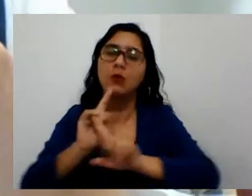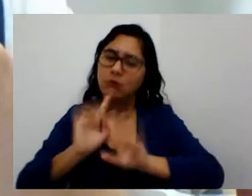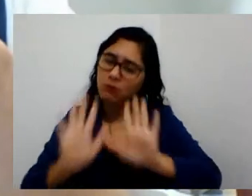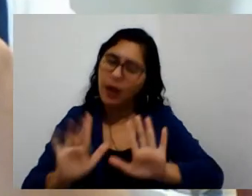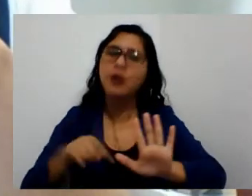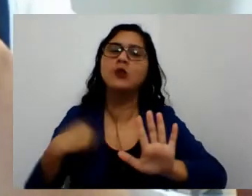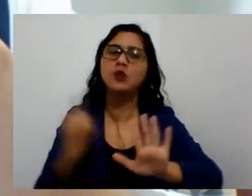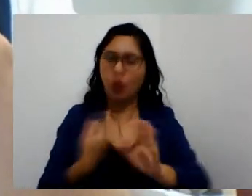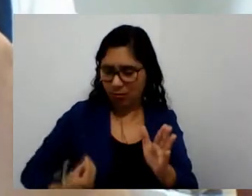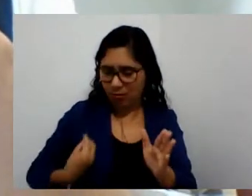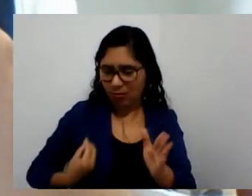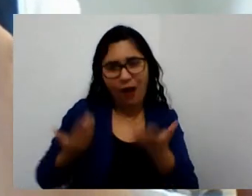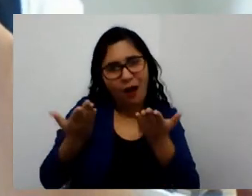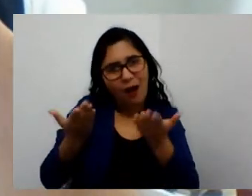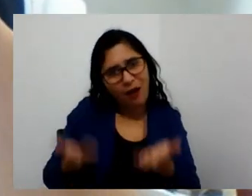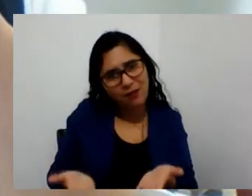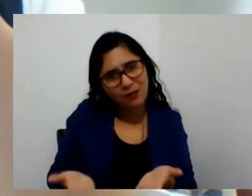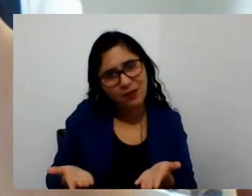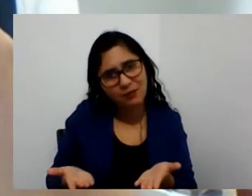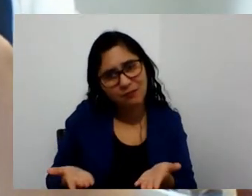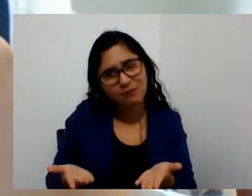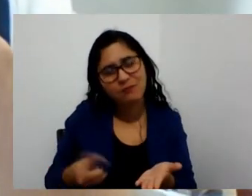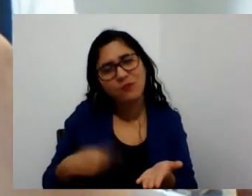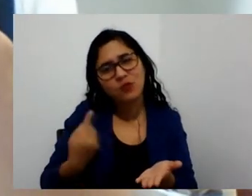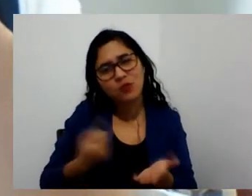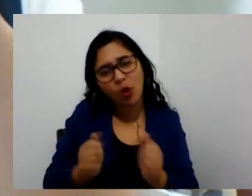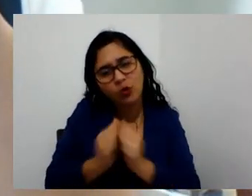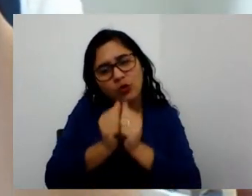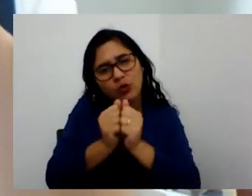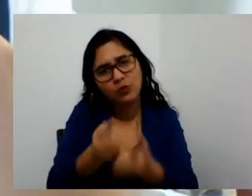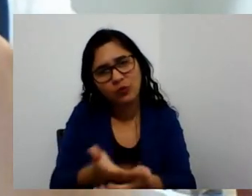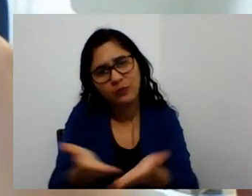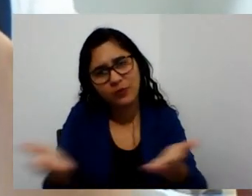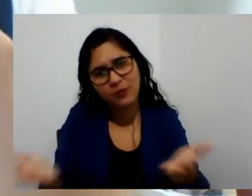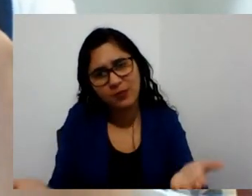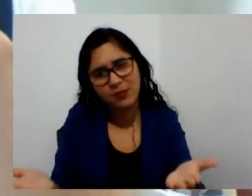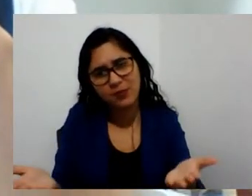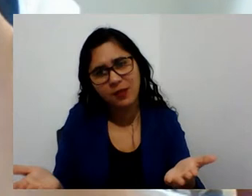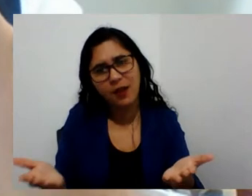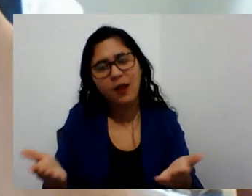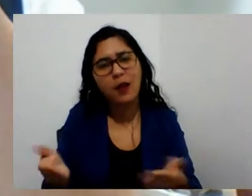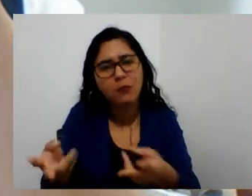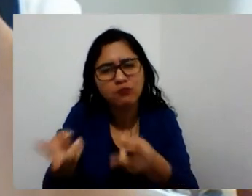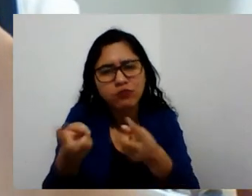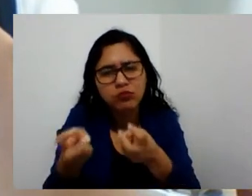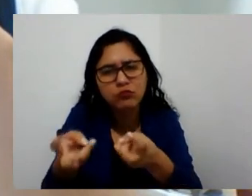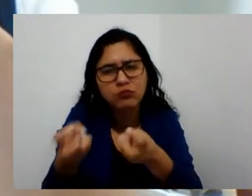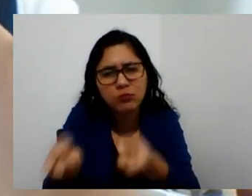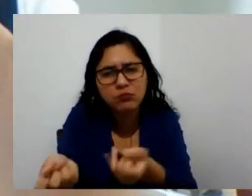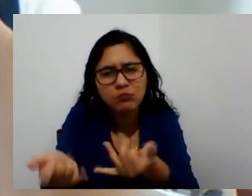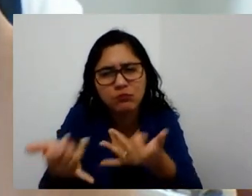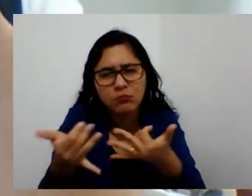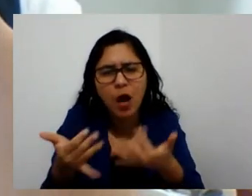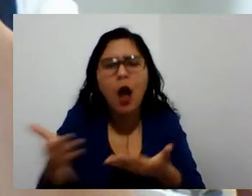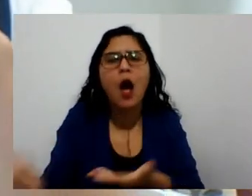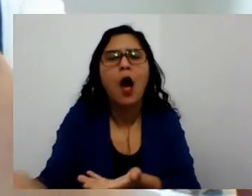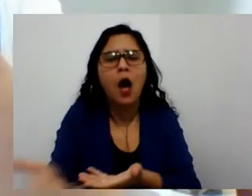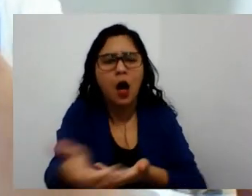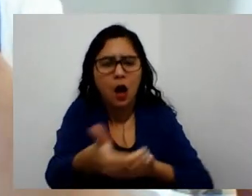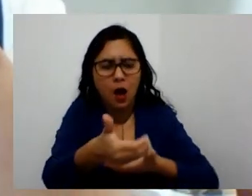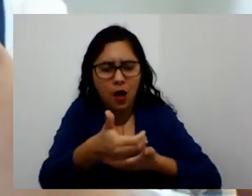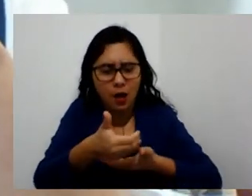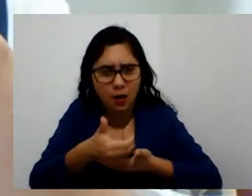aqui para, junto com você, nessa escuta, te incluir e trazer para